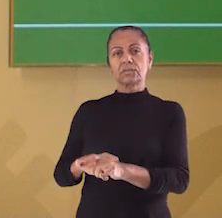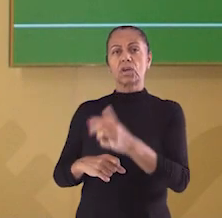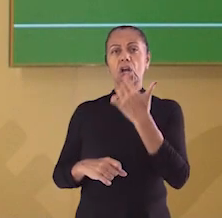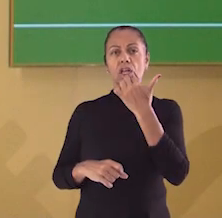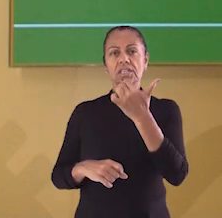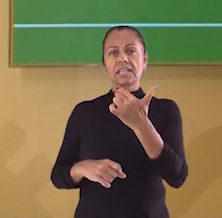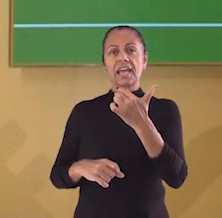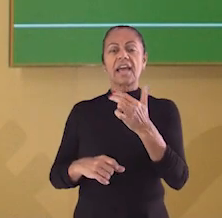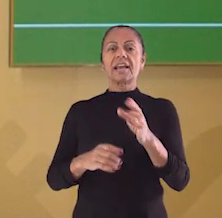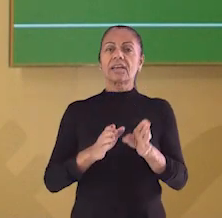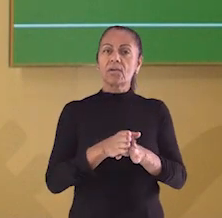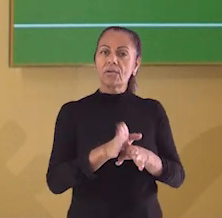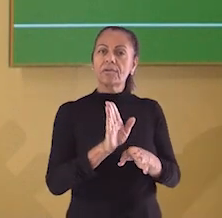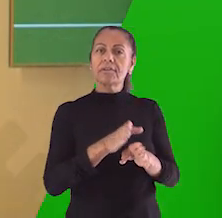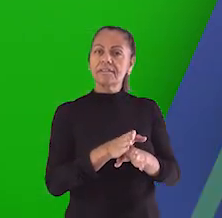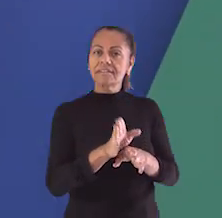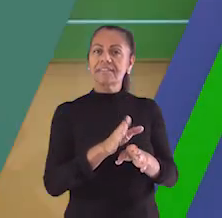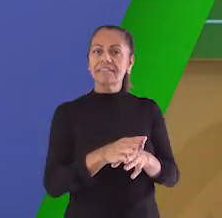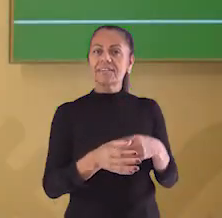na produção da merenda escolar.